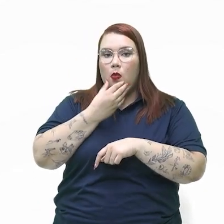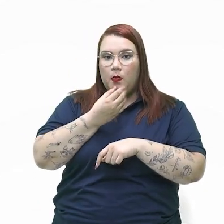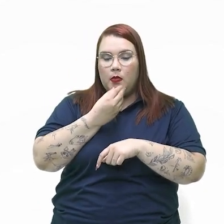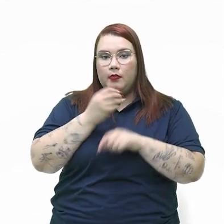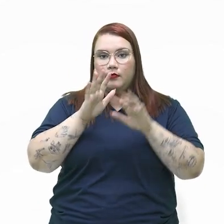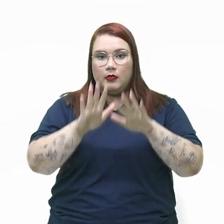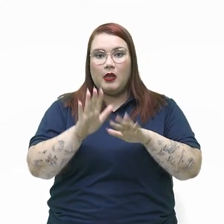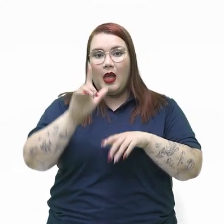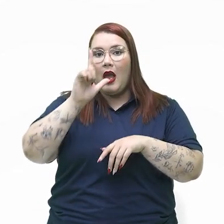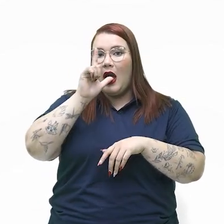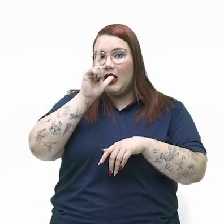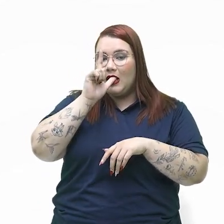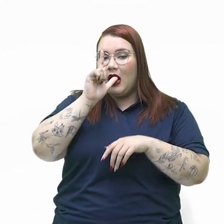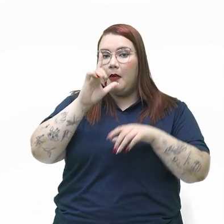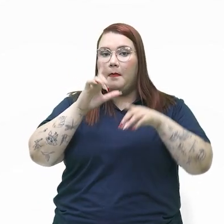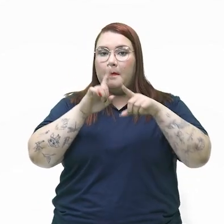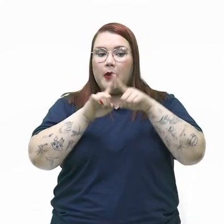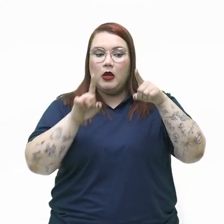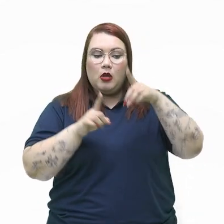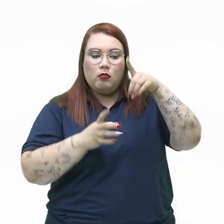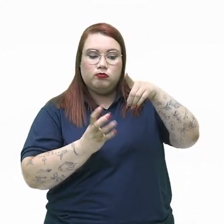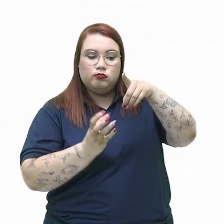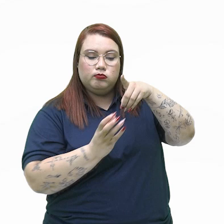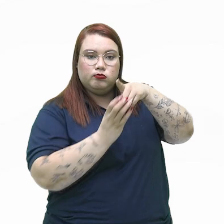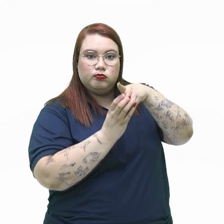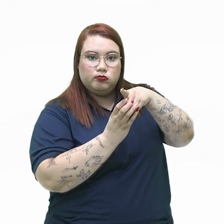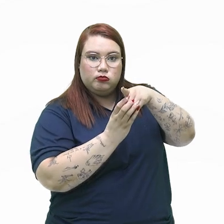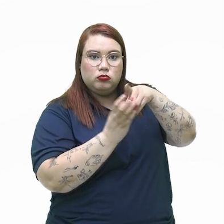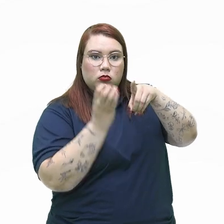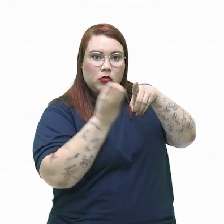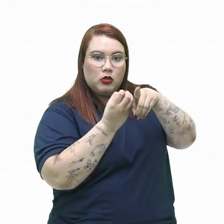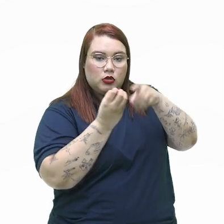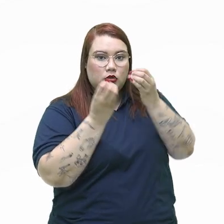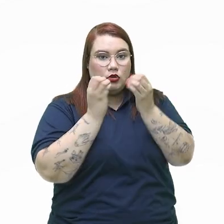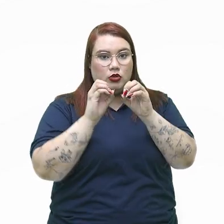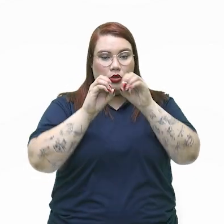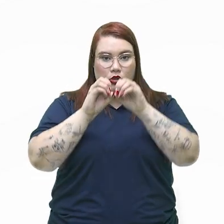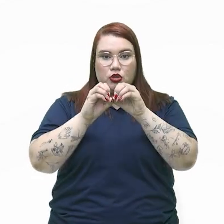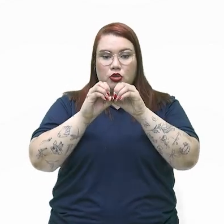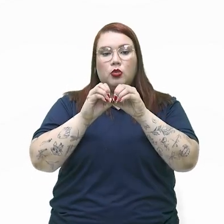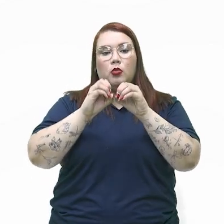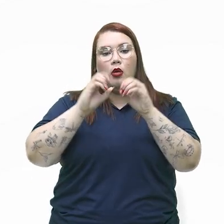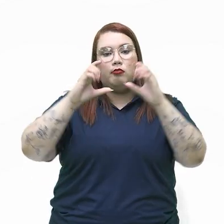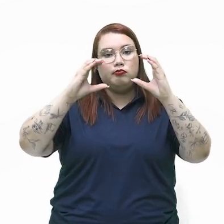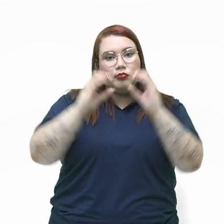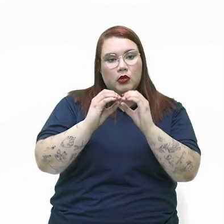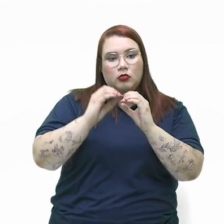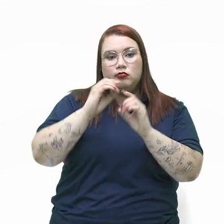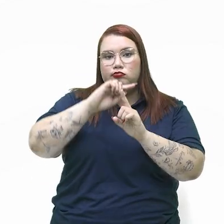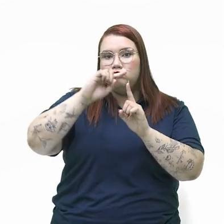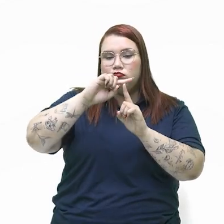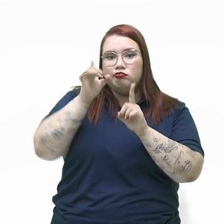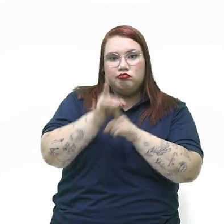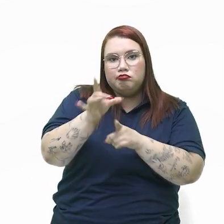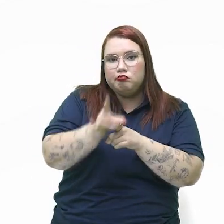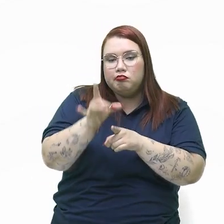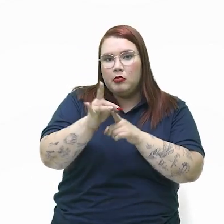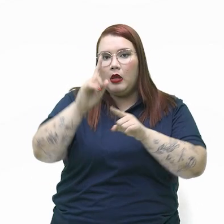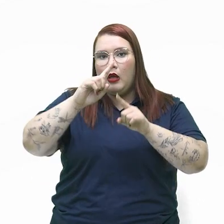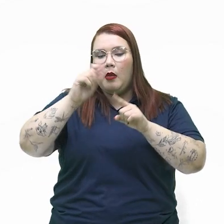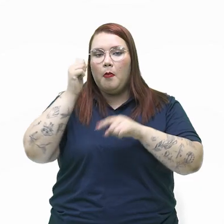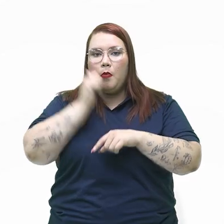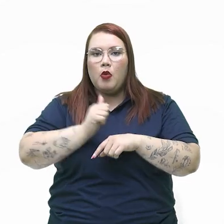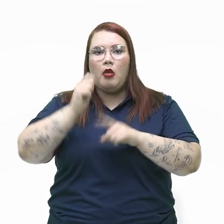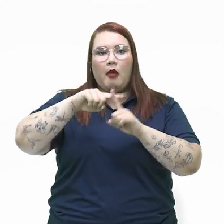apresentar infertilidade, né, com características aí de testículo pequeno. Nós temos também o que nós chamamos